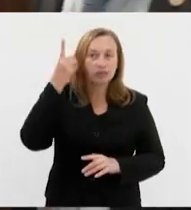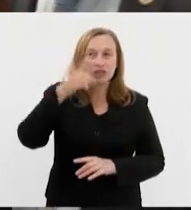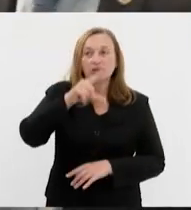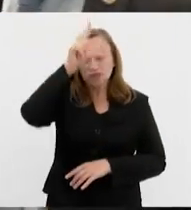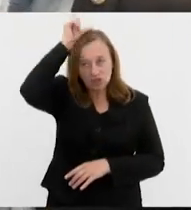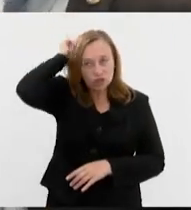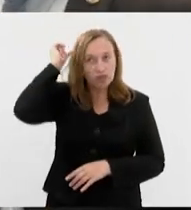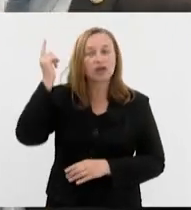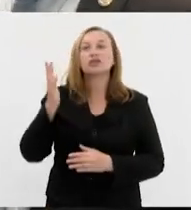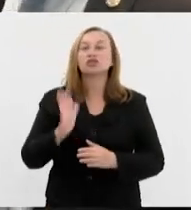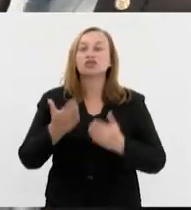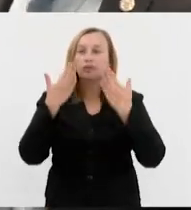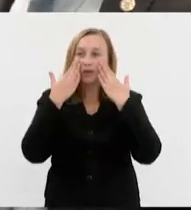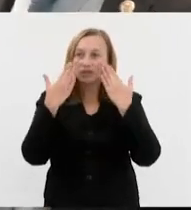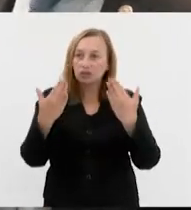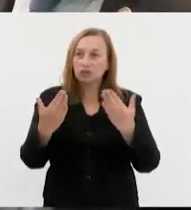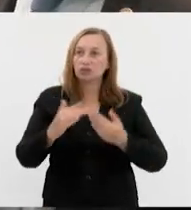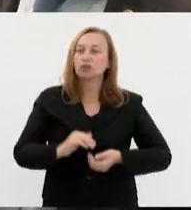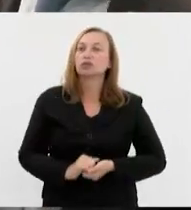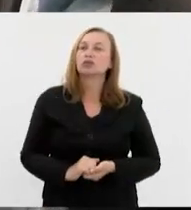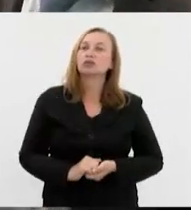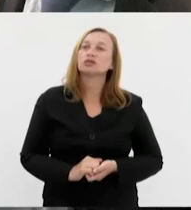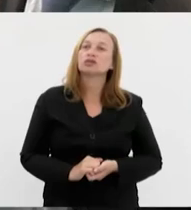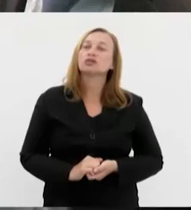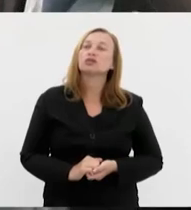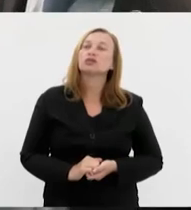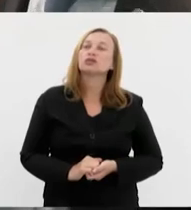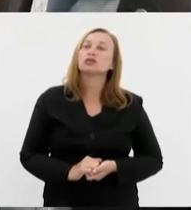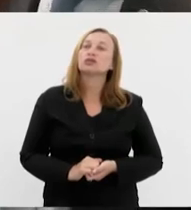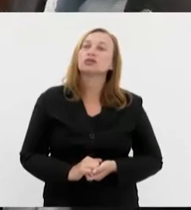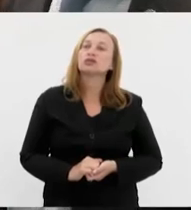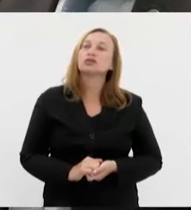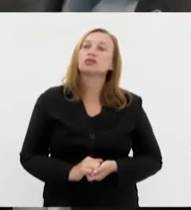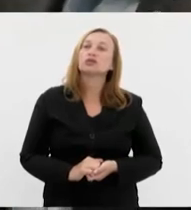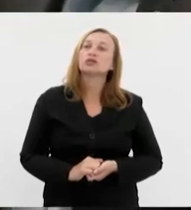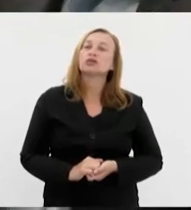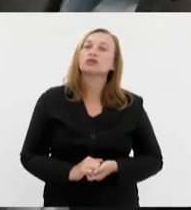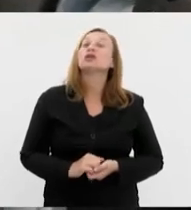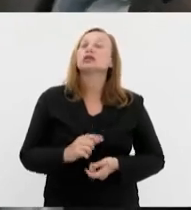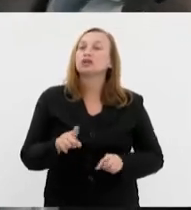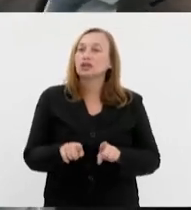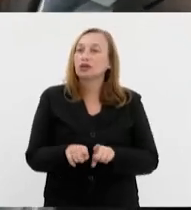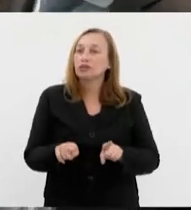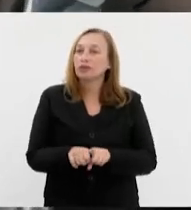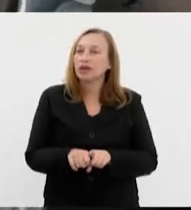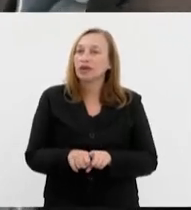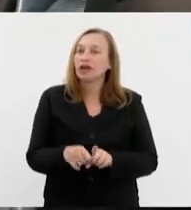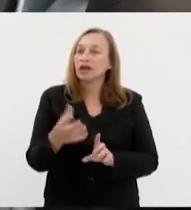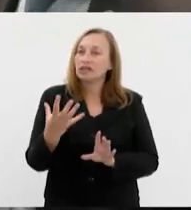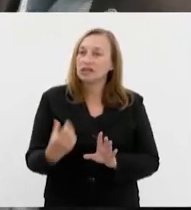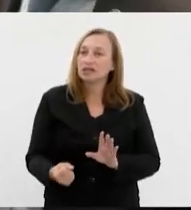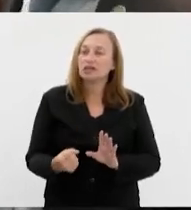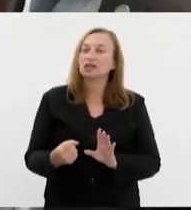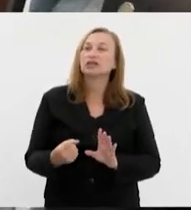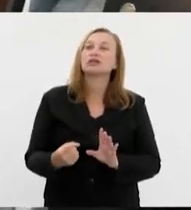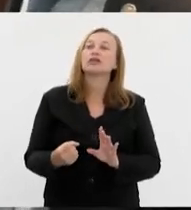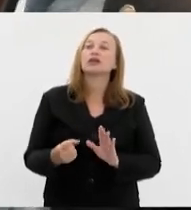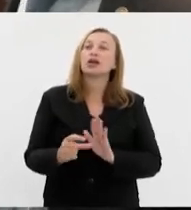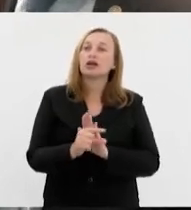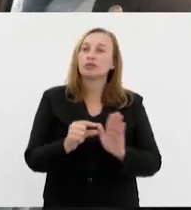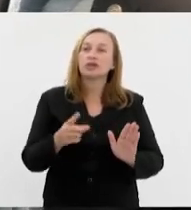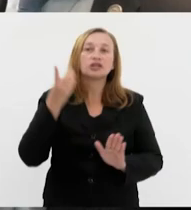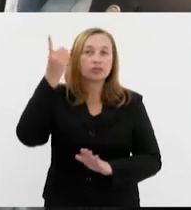ele bem apresentou na sua exposição, e também acolhendo uma emenda do deputado Flávio